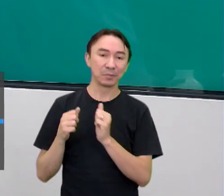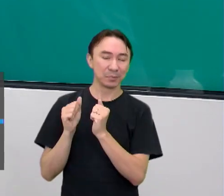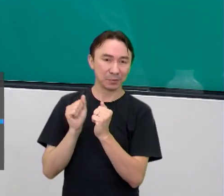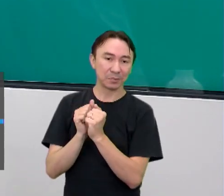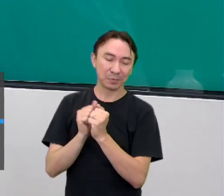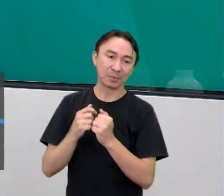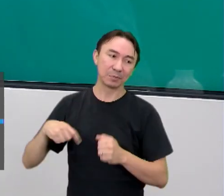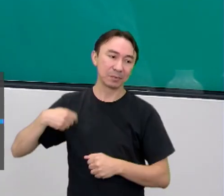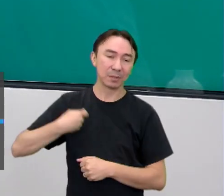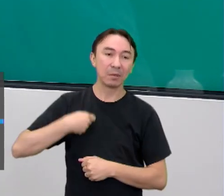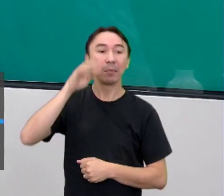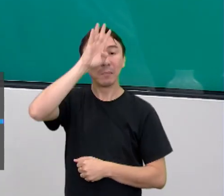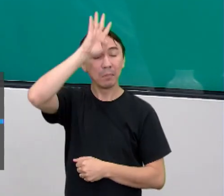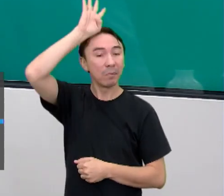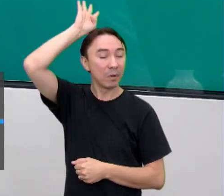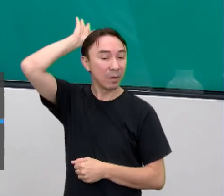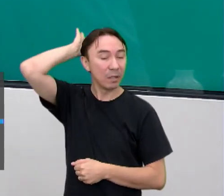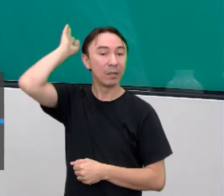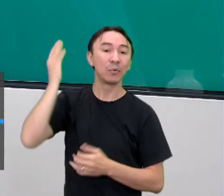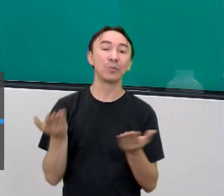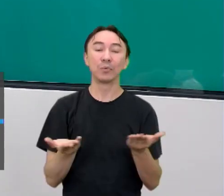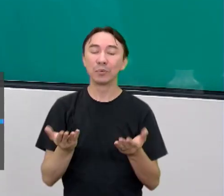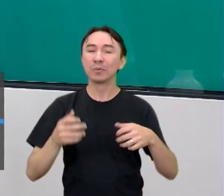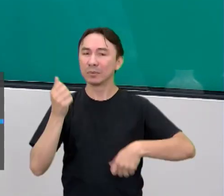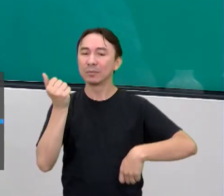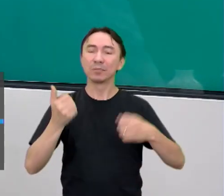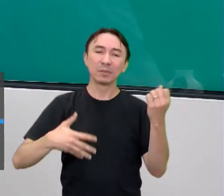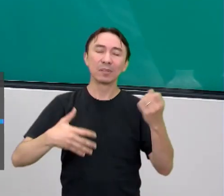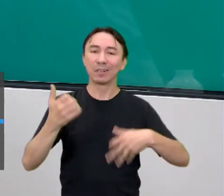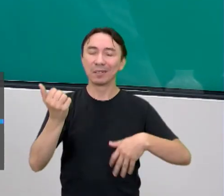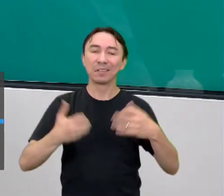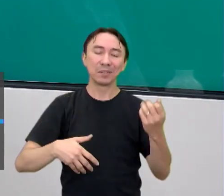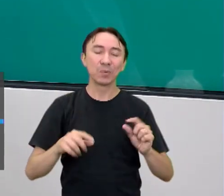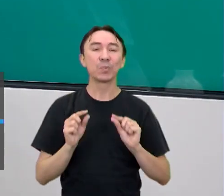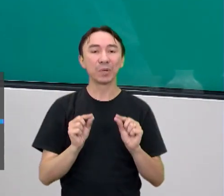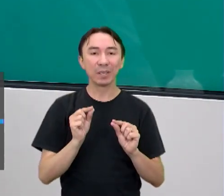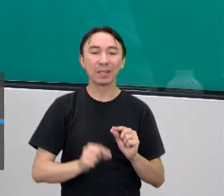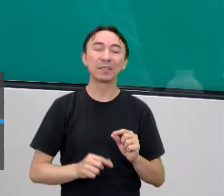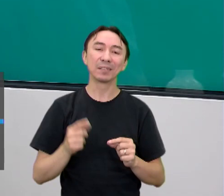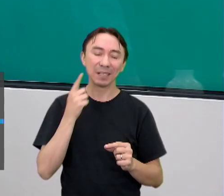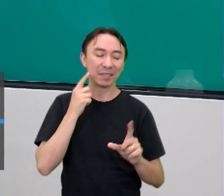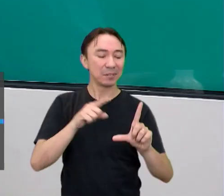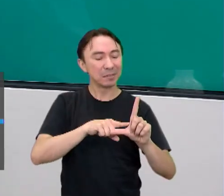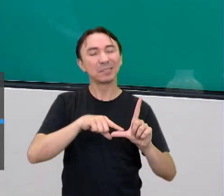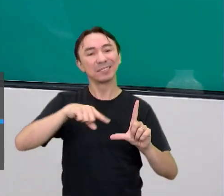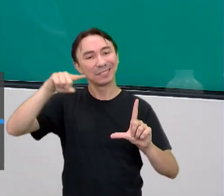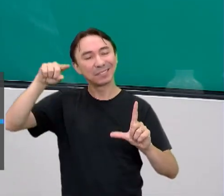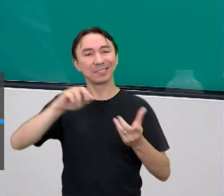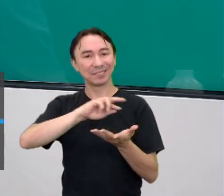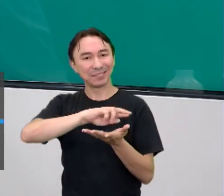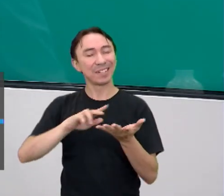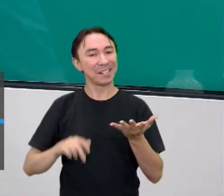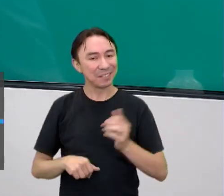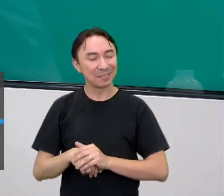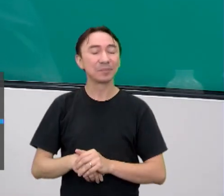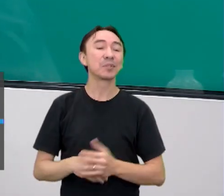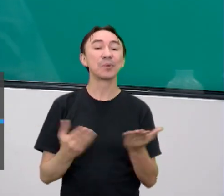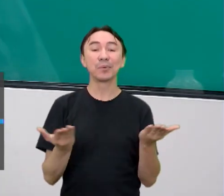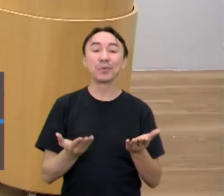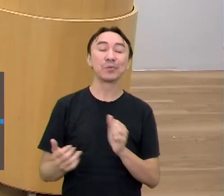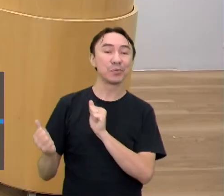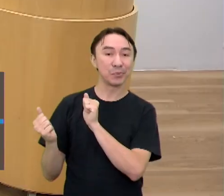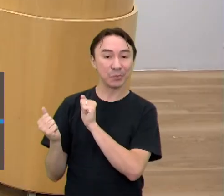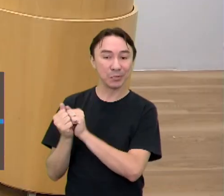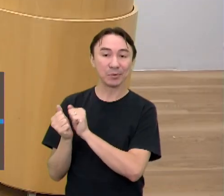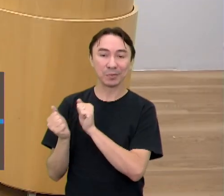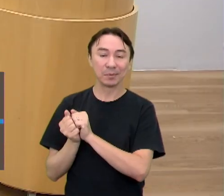vocês hoje. Falaremos um pouquinho sobre os índices. E comigo hoje, me fazendo companhia, né, para a gente trocar aquela ideia, conversar com vocês, o professor